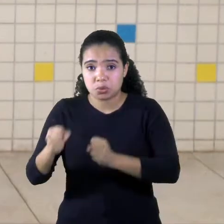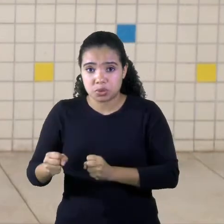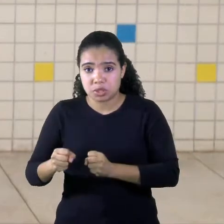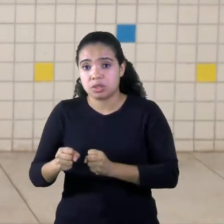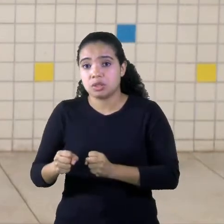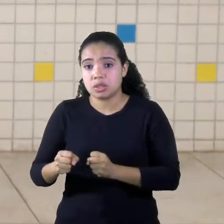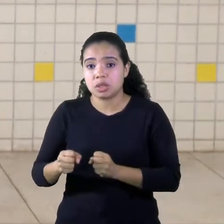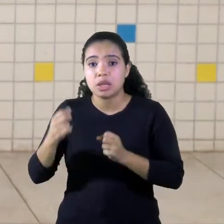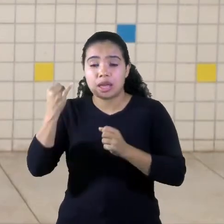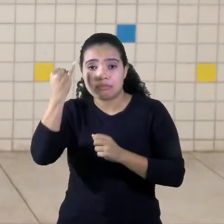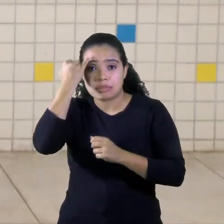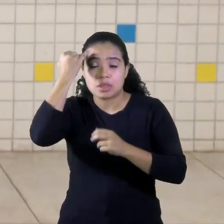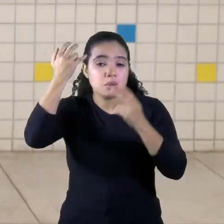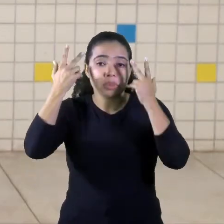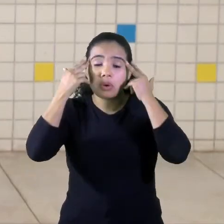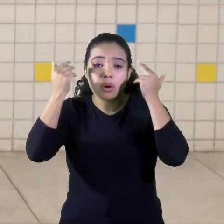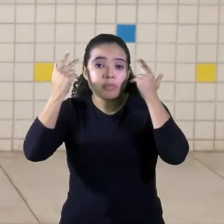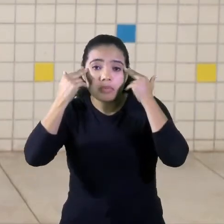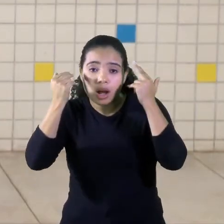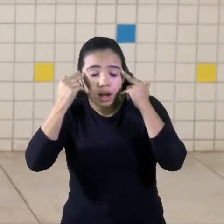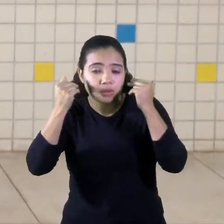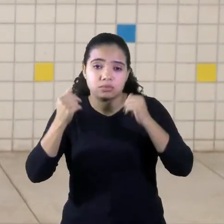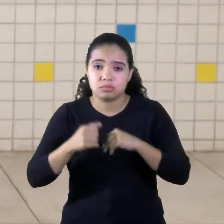ideia comum naquela época, era uma